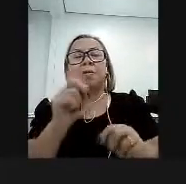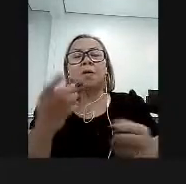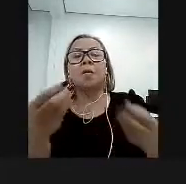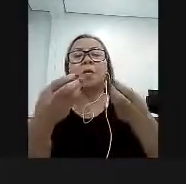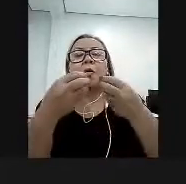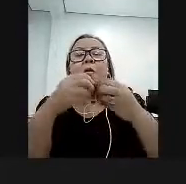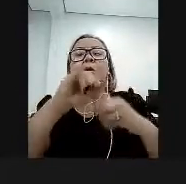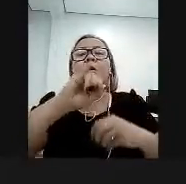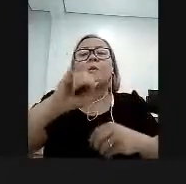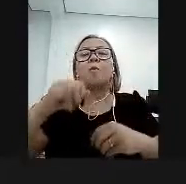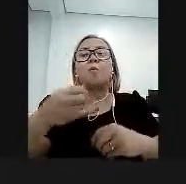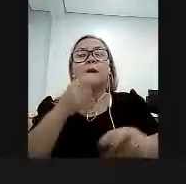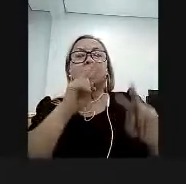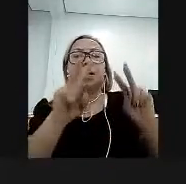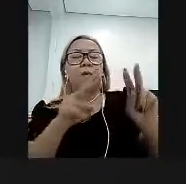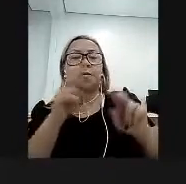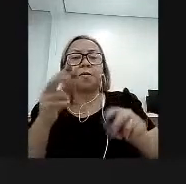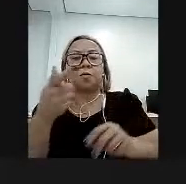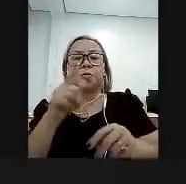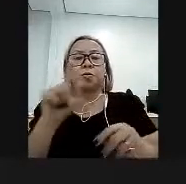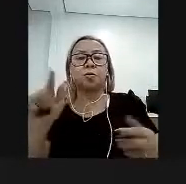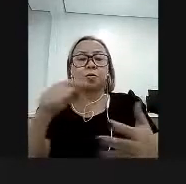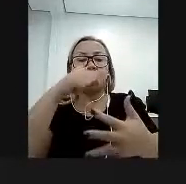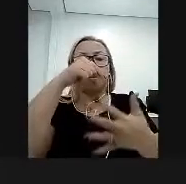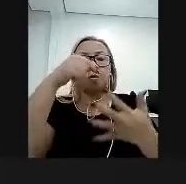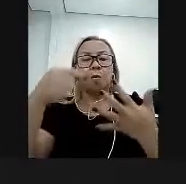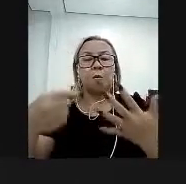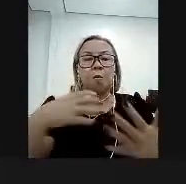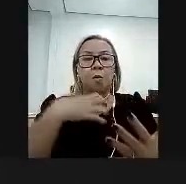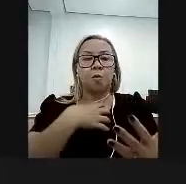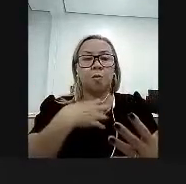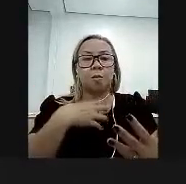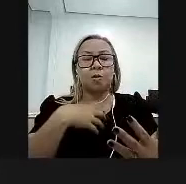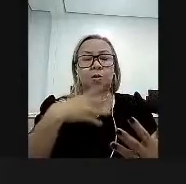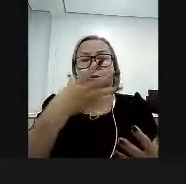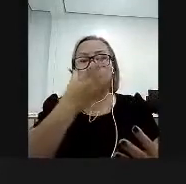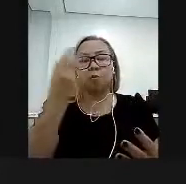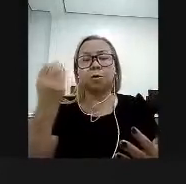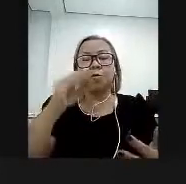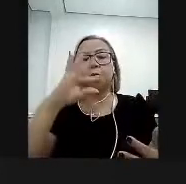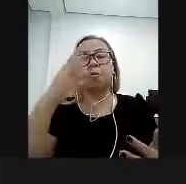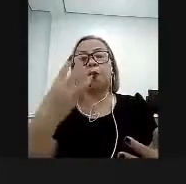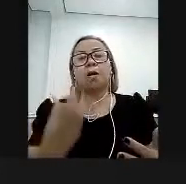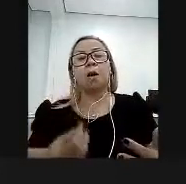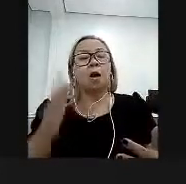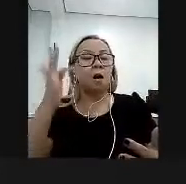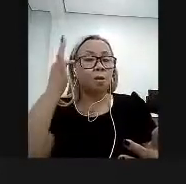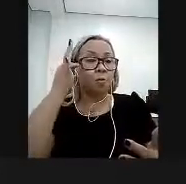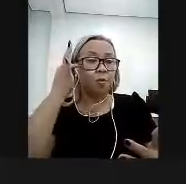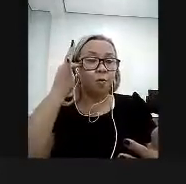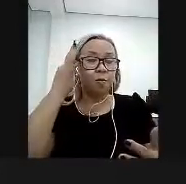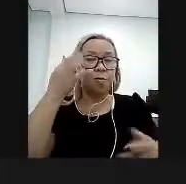dos outros sentidos que estão esquecidos, tanto pela arte quanto pela filosofia.